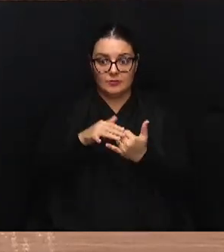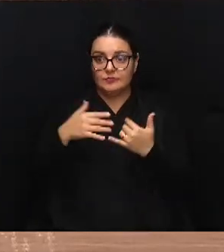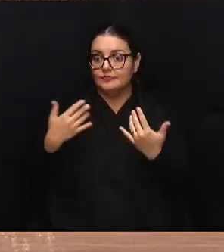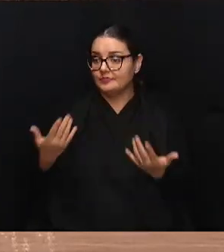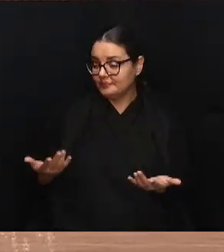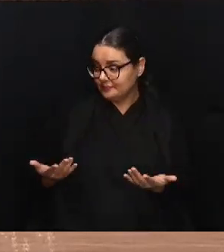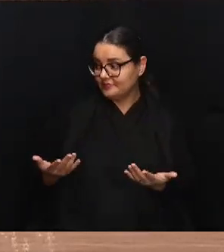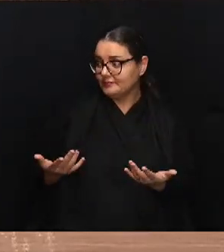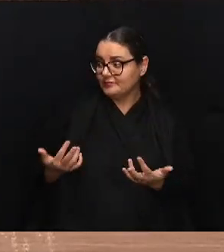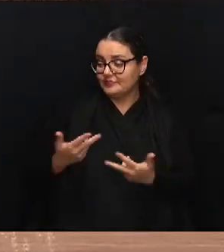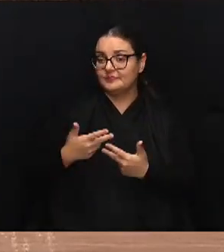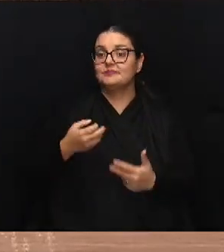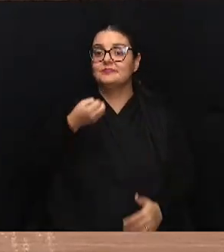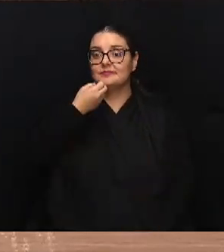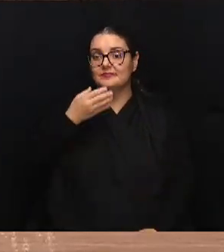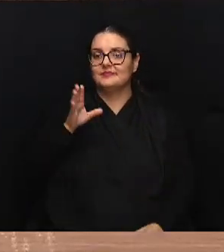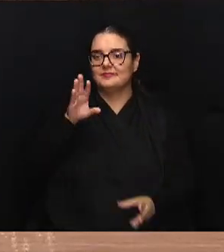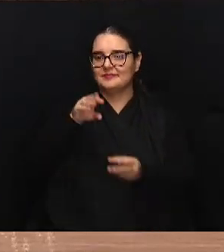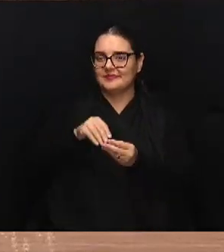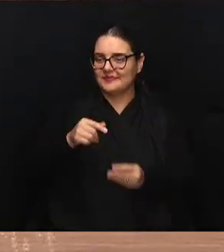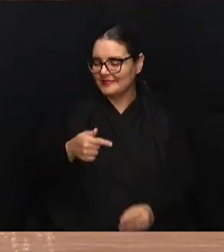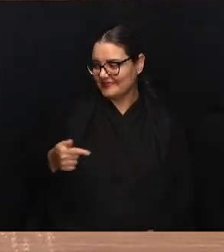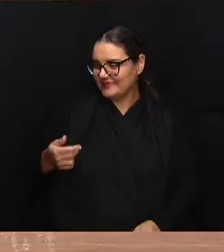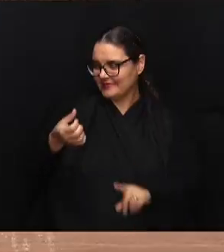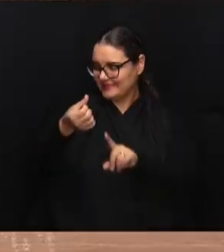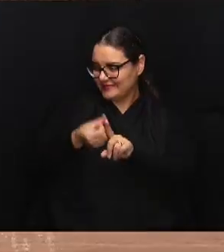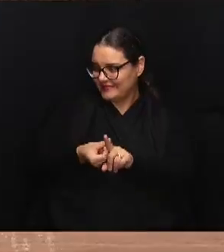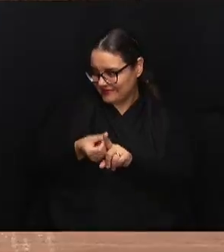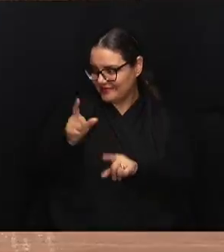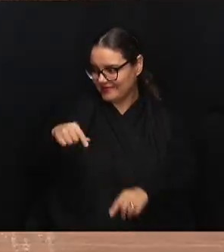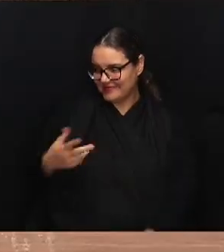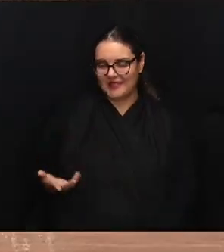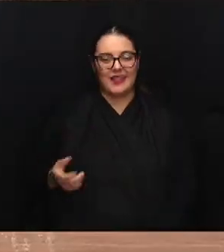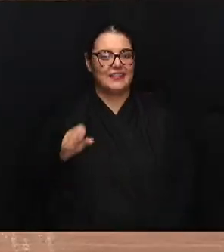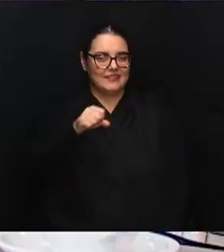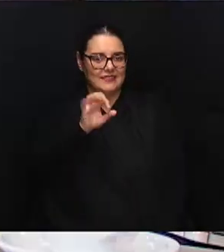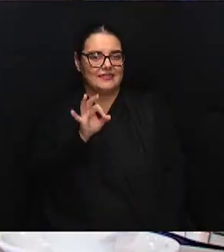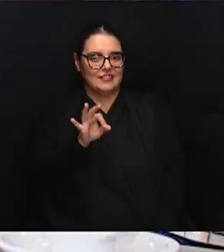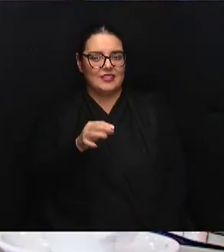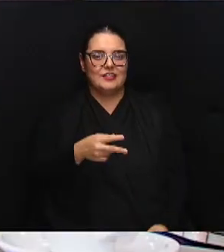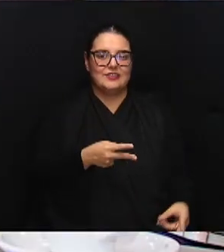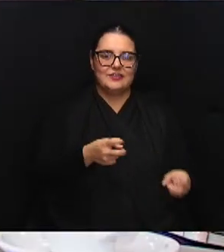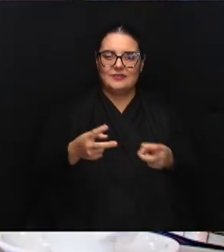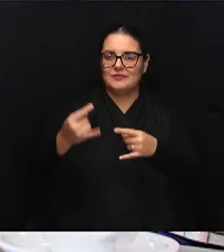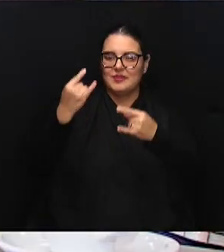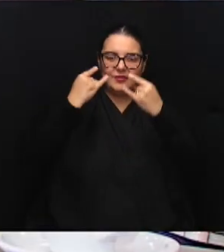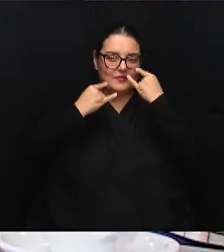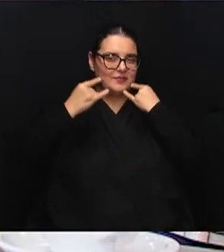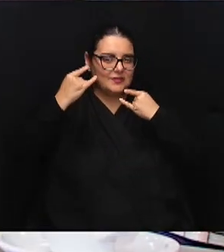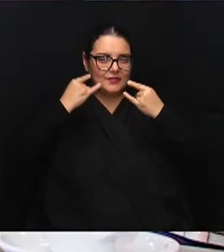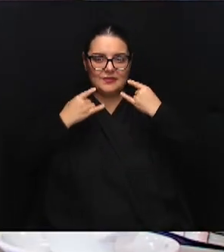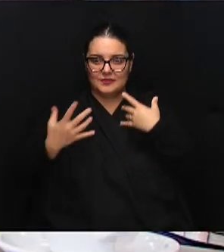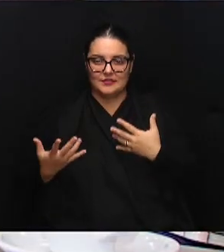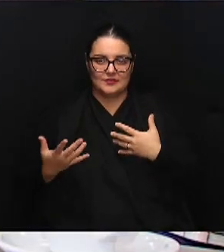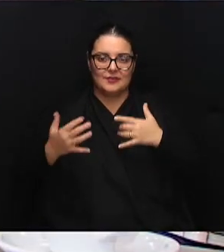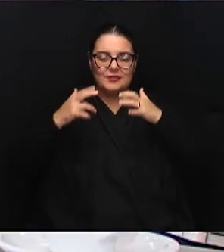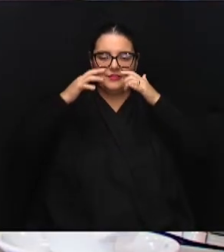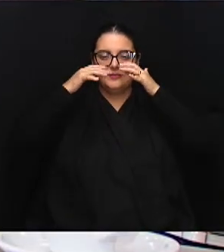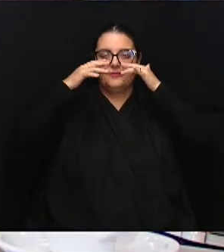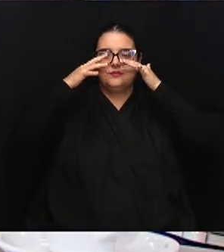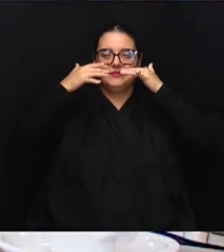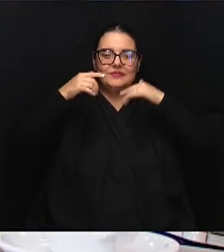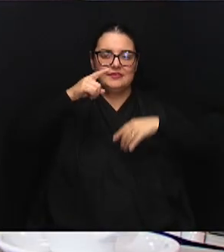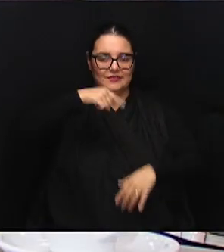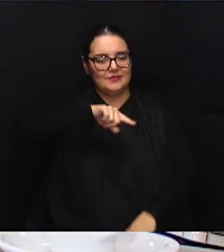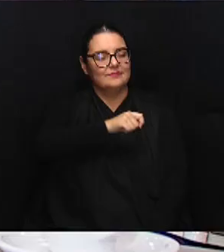uma coisa bem boa aqui para fechar o semestre, né, presidente? Sem dúvida, sem dúvida. E a gente percebe assim, o interesse, assim, o brilho nos olhos